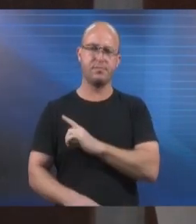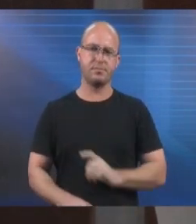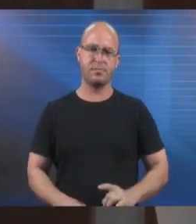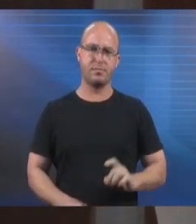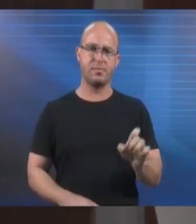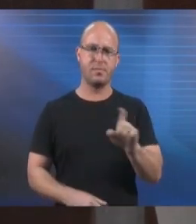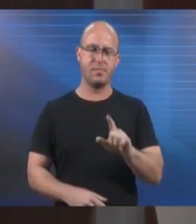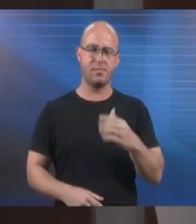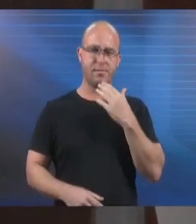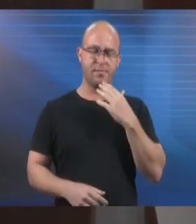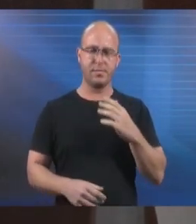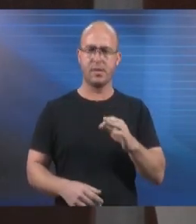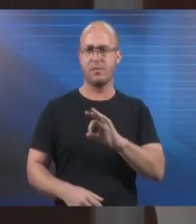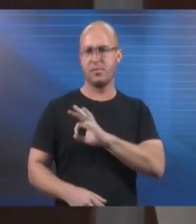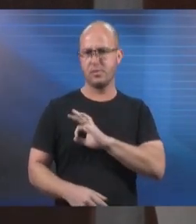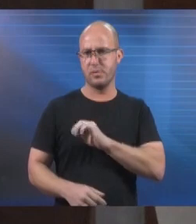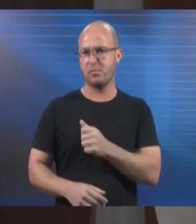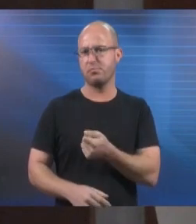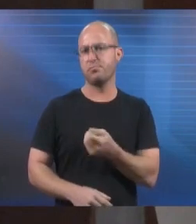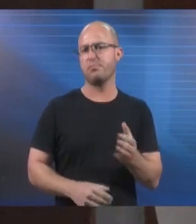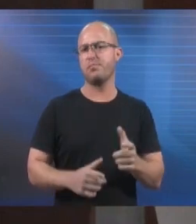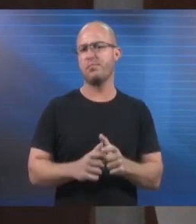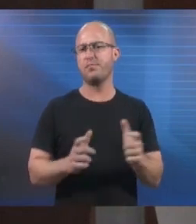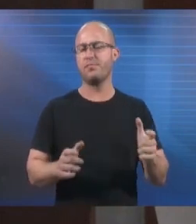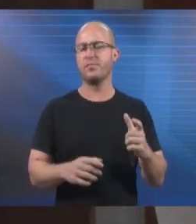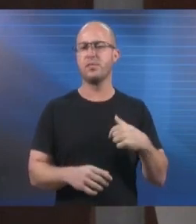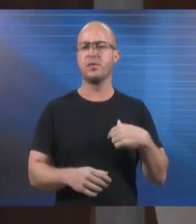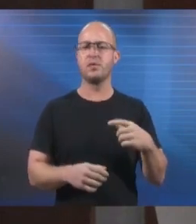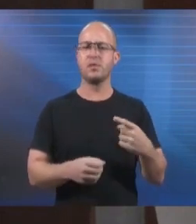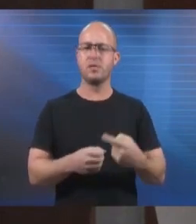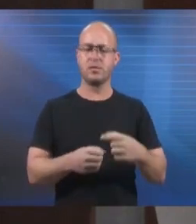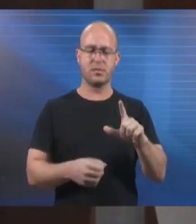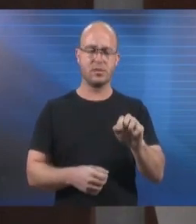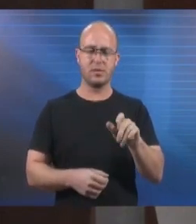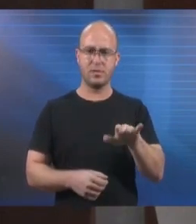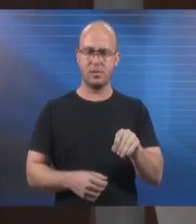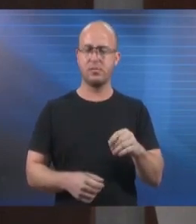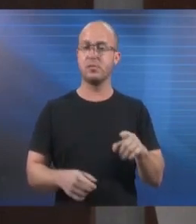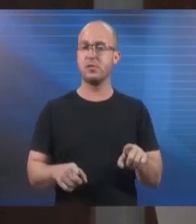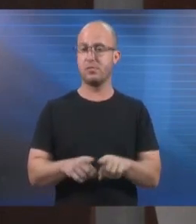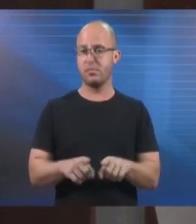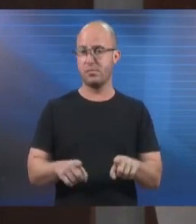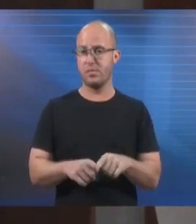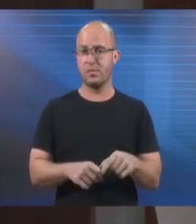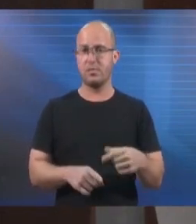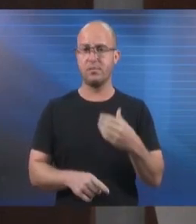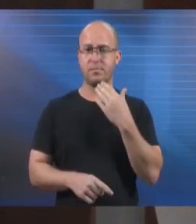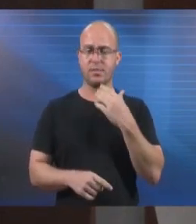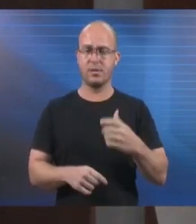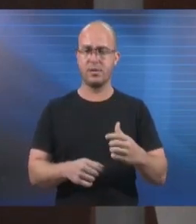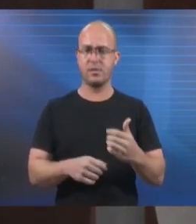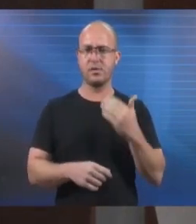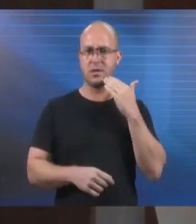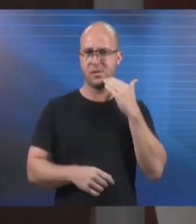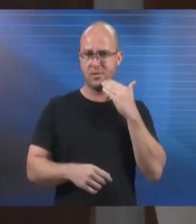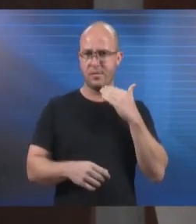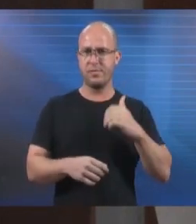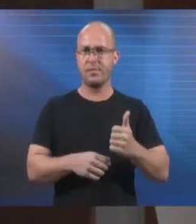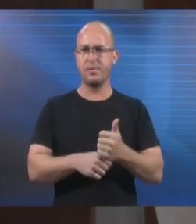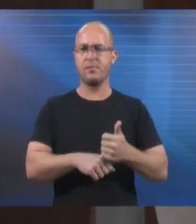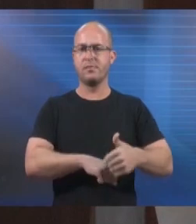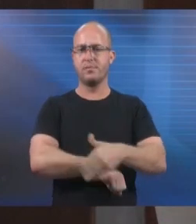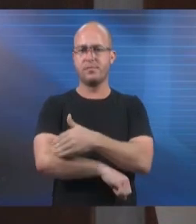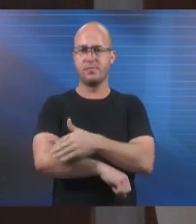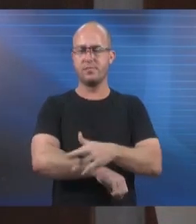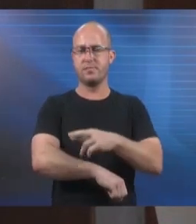Ferreira solicit mento do efetivo policial para município de Deputado Ferreira solicita operação tapa buraco da RN 118 no